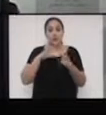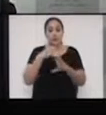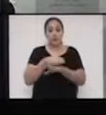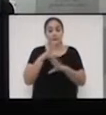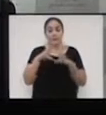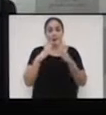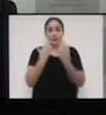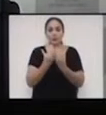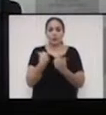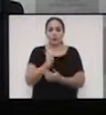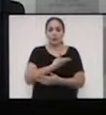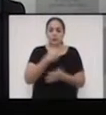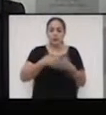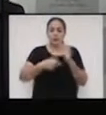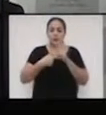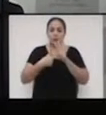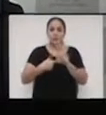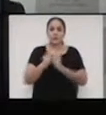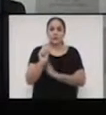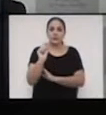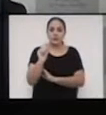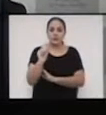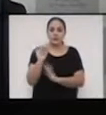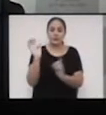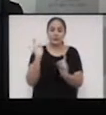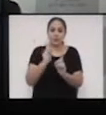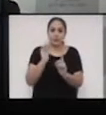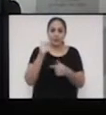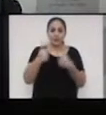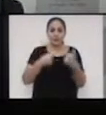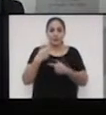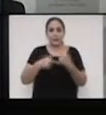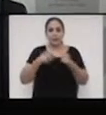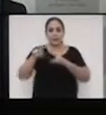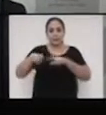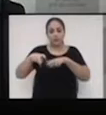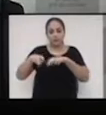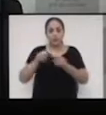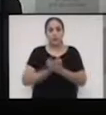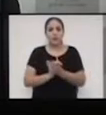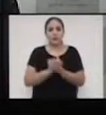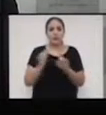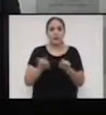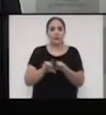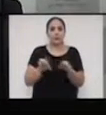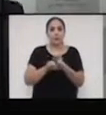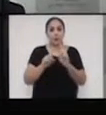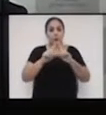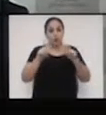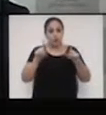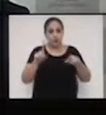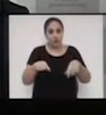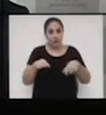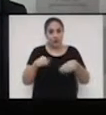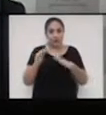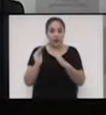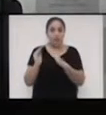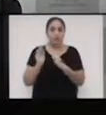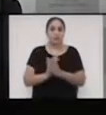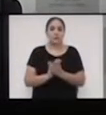participação da comunidade, onde que a gente tentou mostrar para ela que atinge o trabalhador rural, atinge o empregado doméstico,